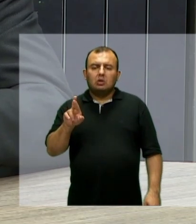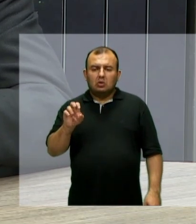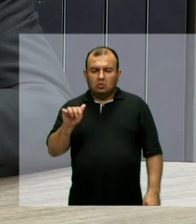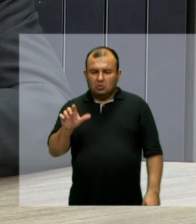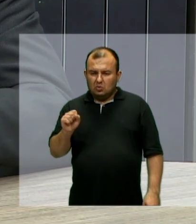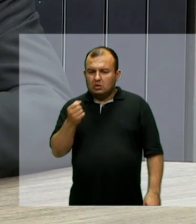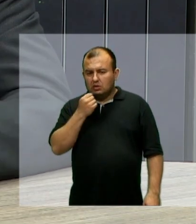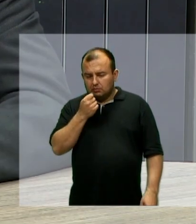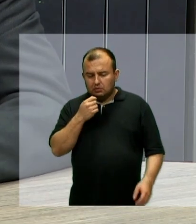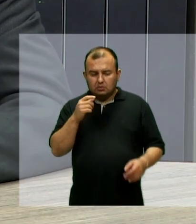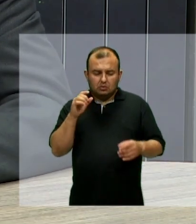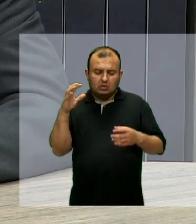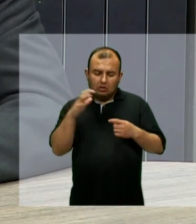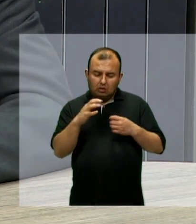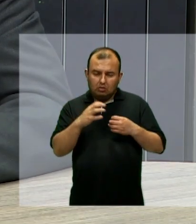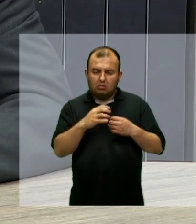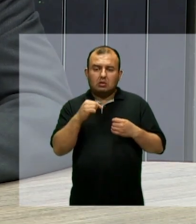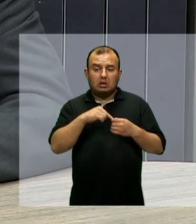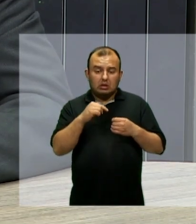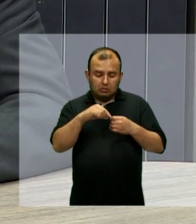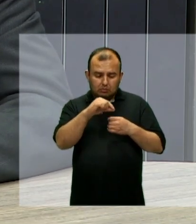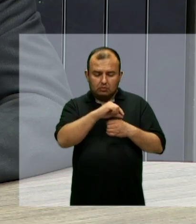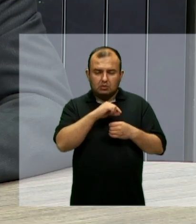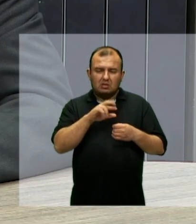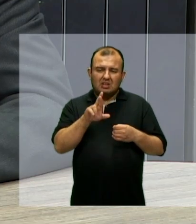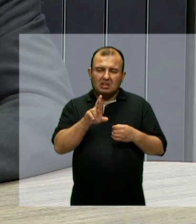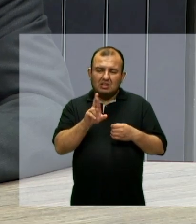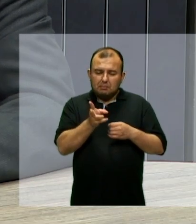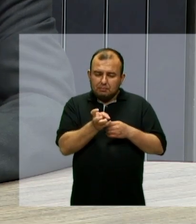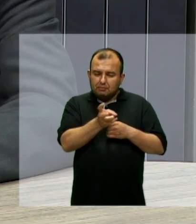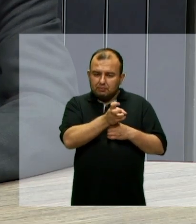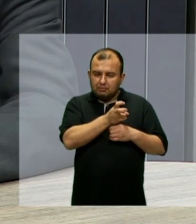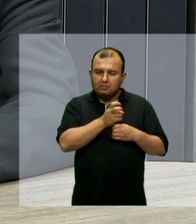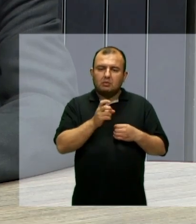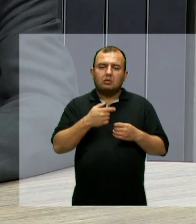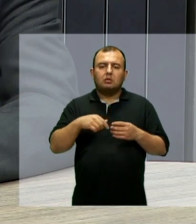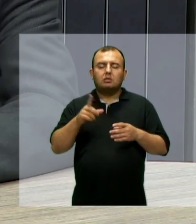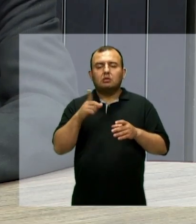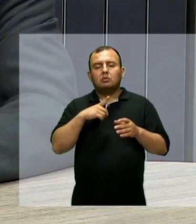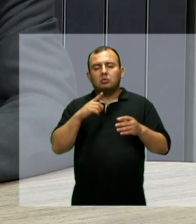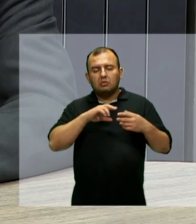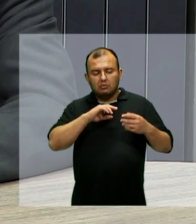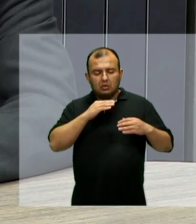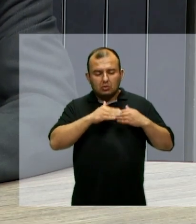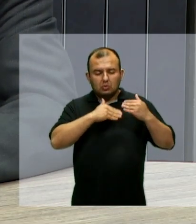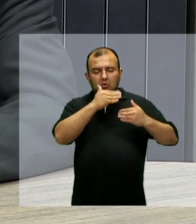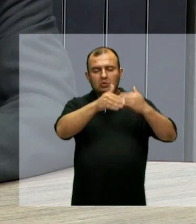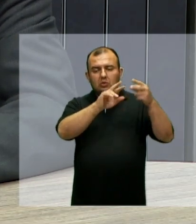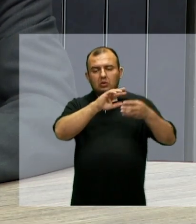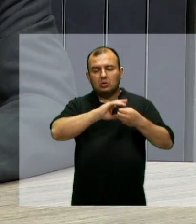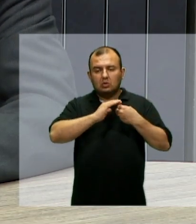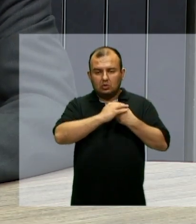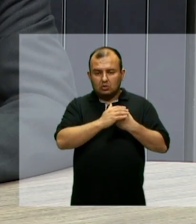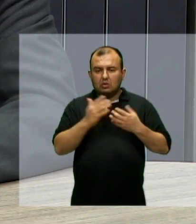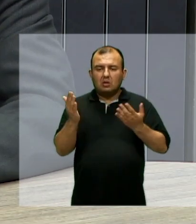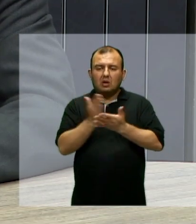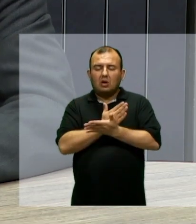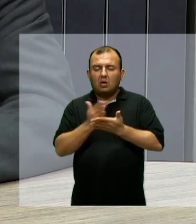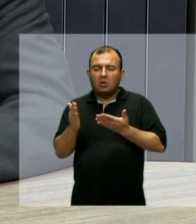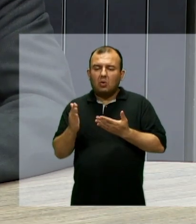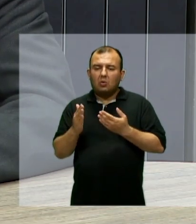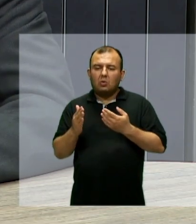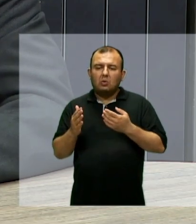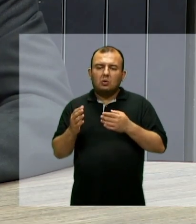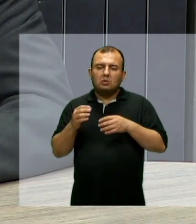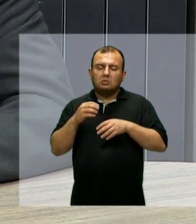nesses receptores, existem drogas que atuam no ciclo celular, existem algumas enzimas que participam, né,